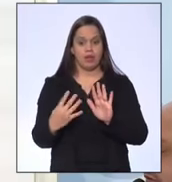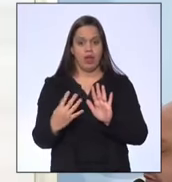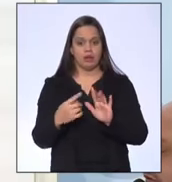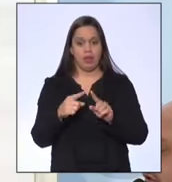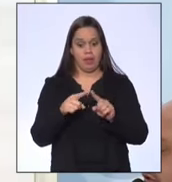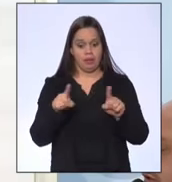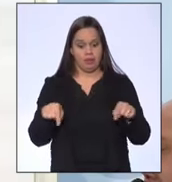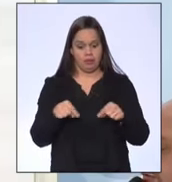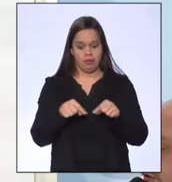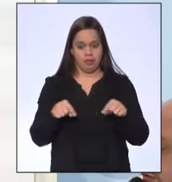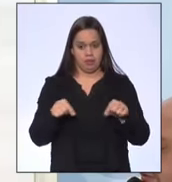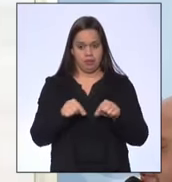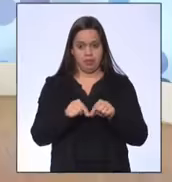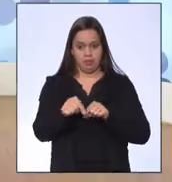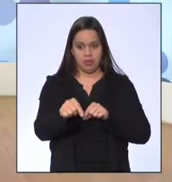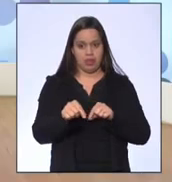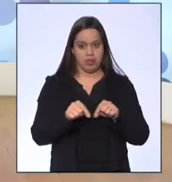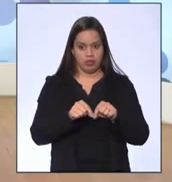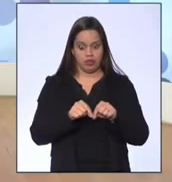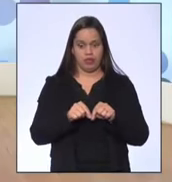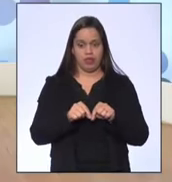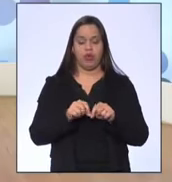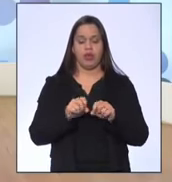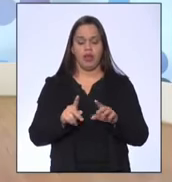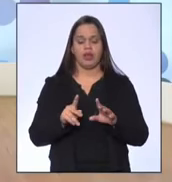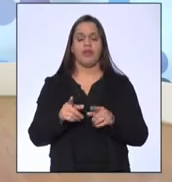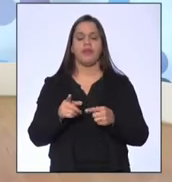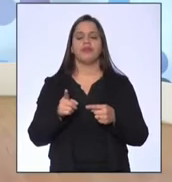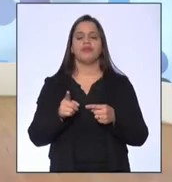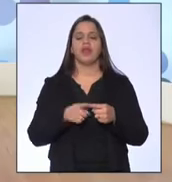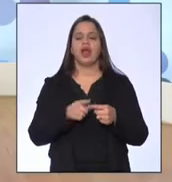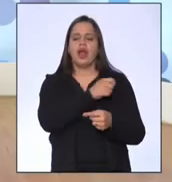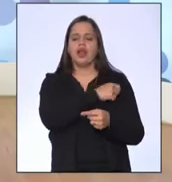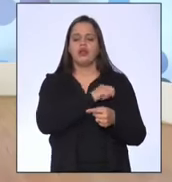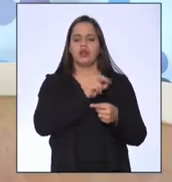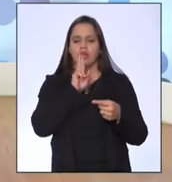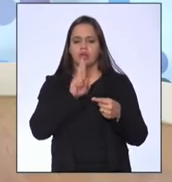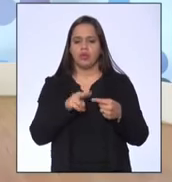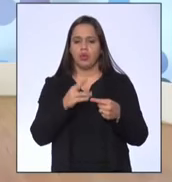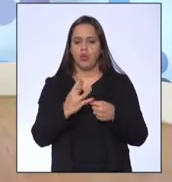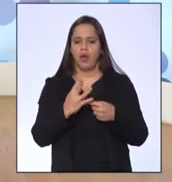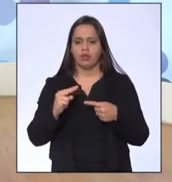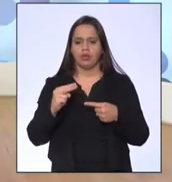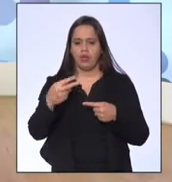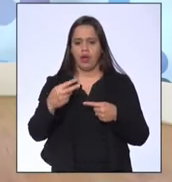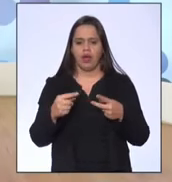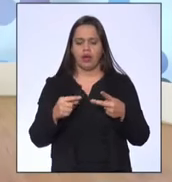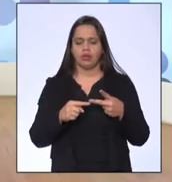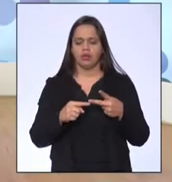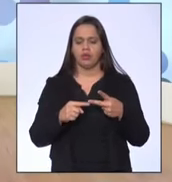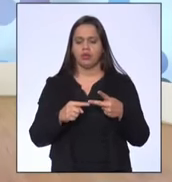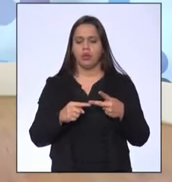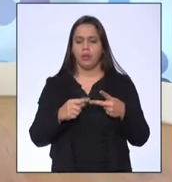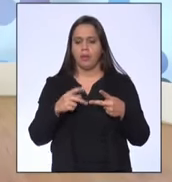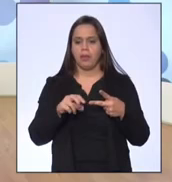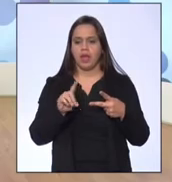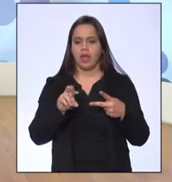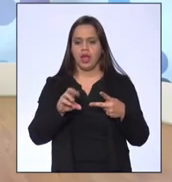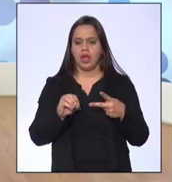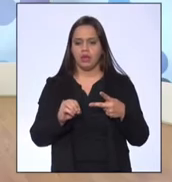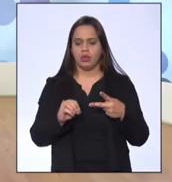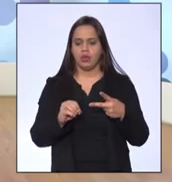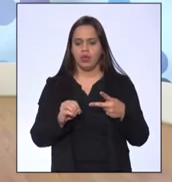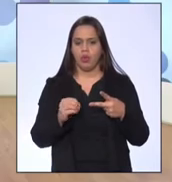e dimensões. Olha, Rafael, a Franciele respondeu 4 metros quadrados. O Pedro, ele respondeu assim, 4